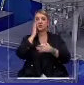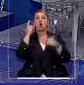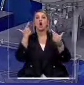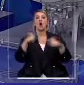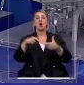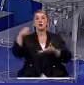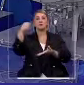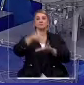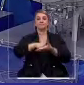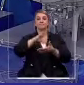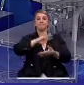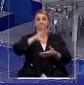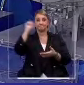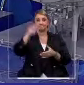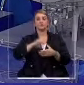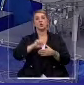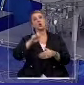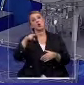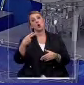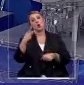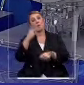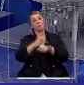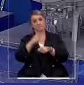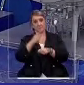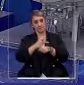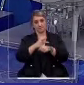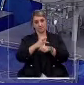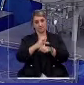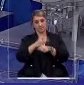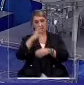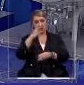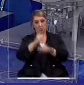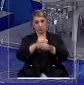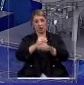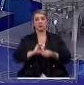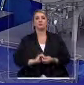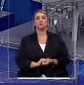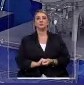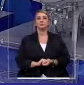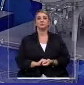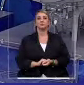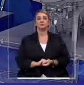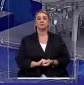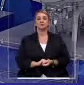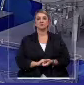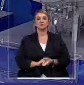de onde são as apostas vencedoras ou se o prêmio está acumulado.